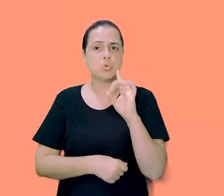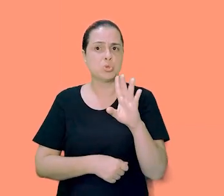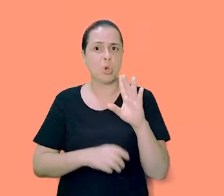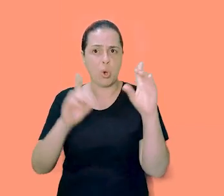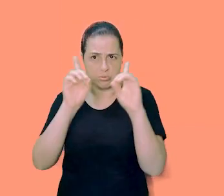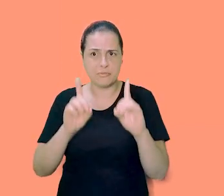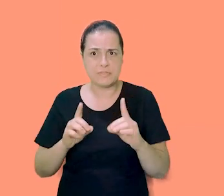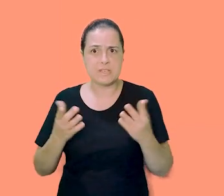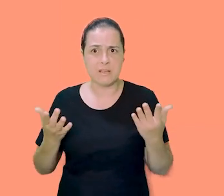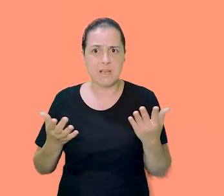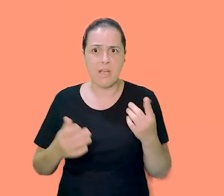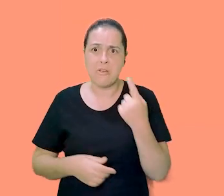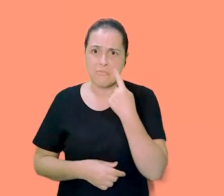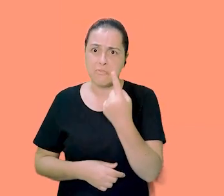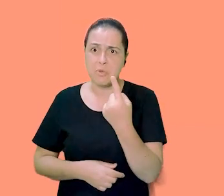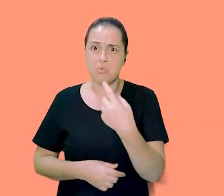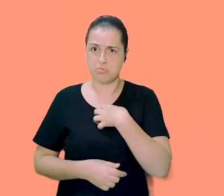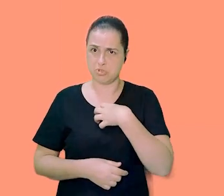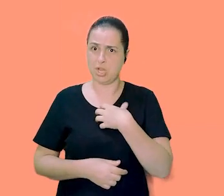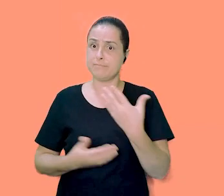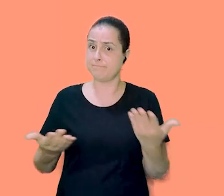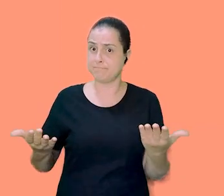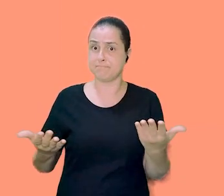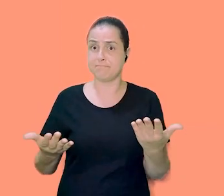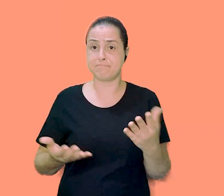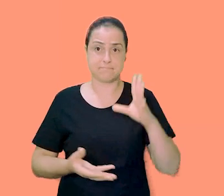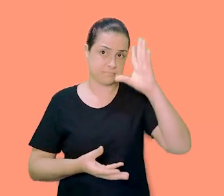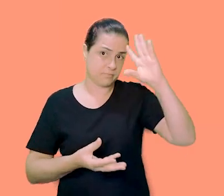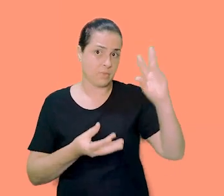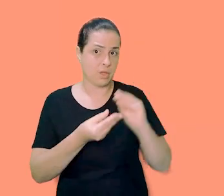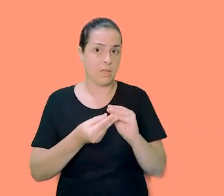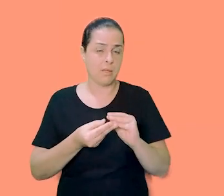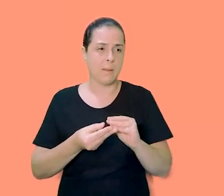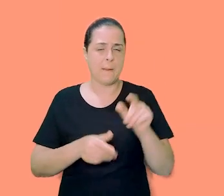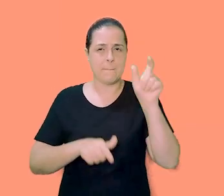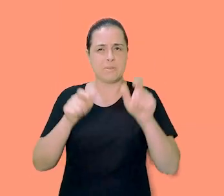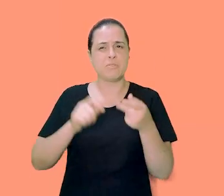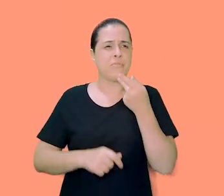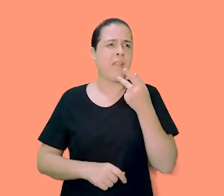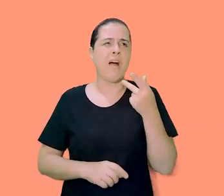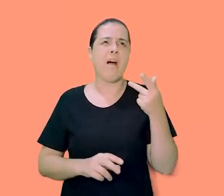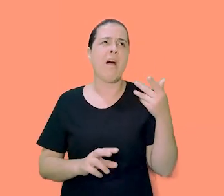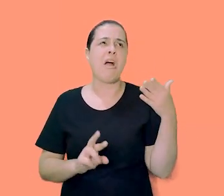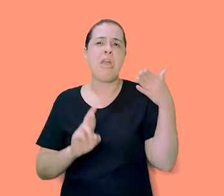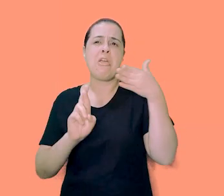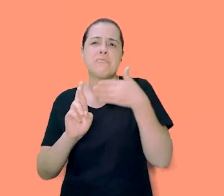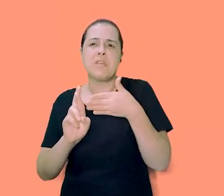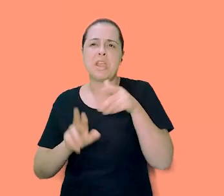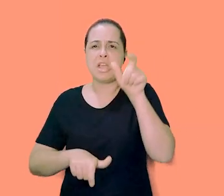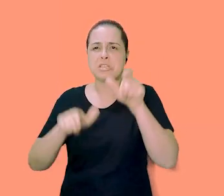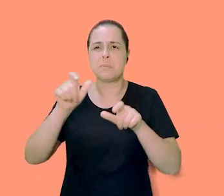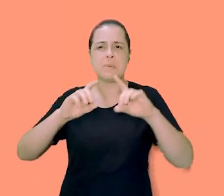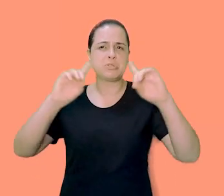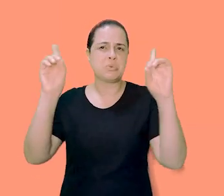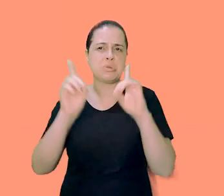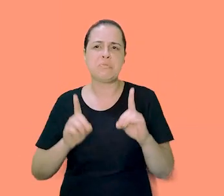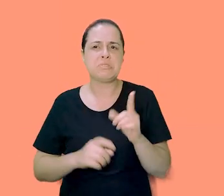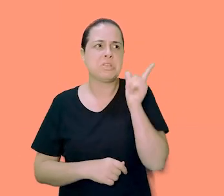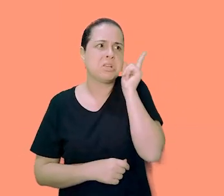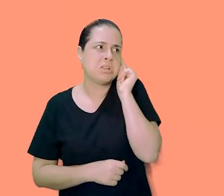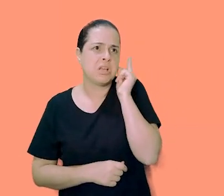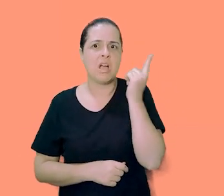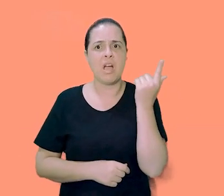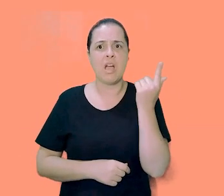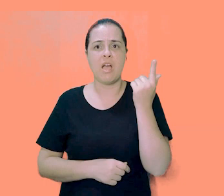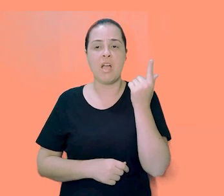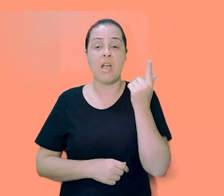Aí você vê, né? Então as pessoas falam assim, porque quando eu falo, eu não tenho muita referência de pessoas com deficiência auditiva. As